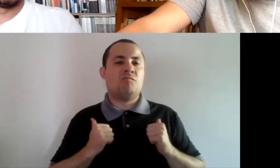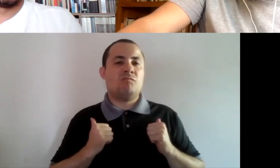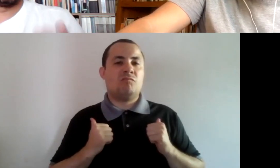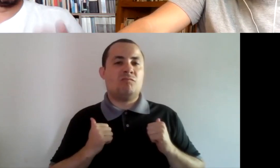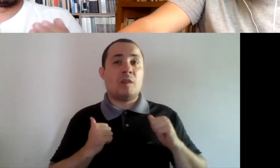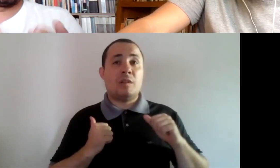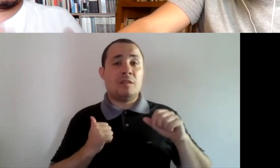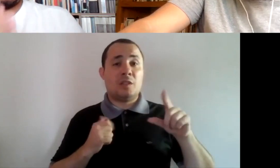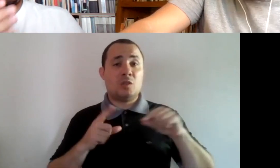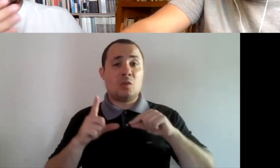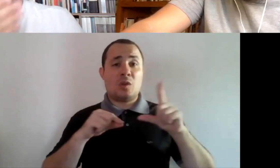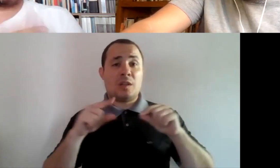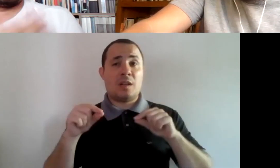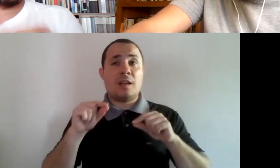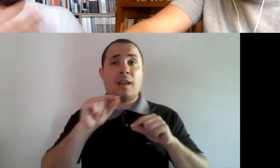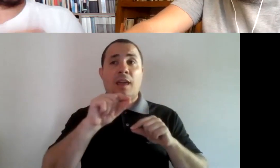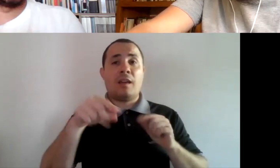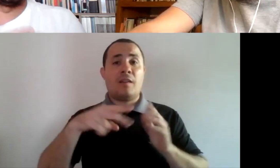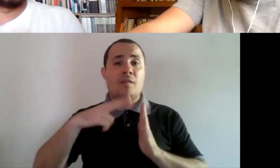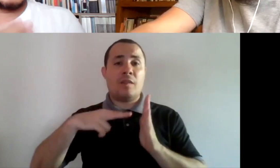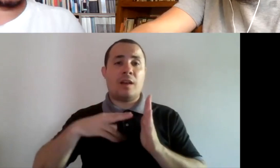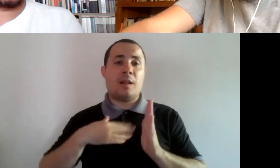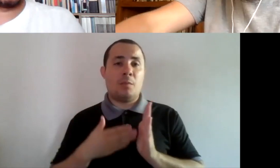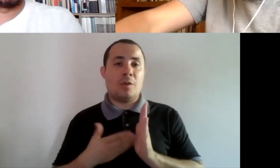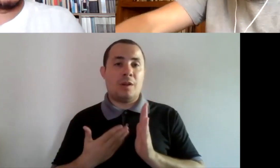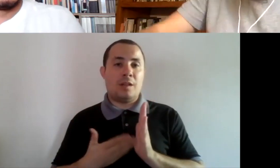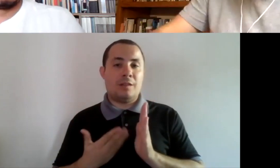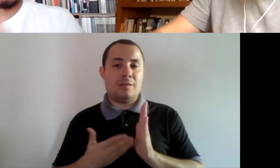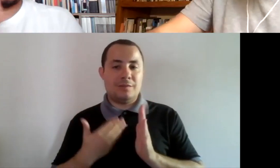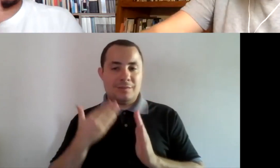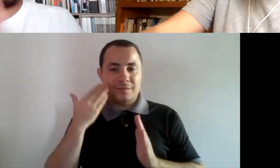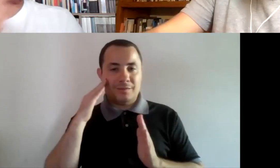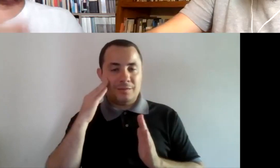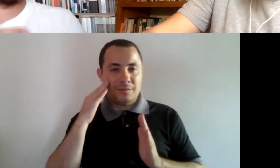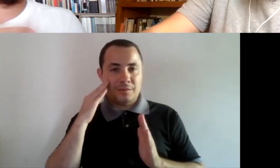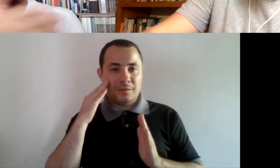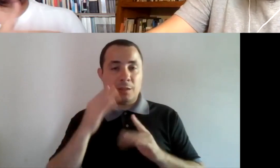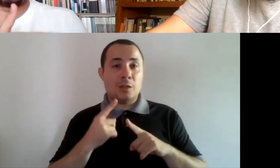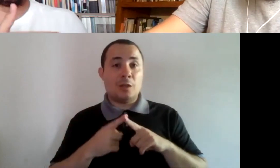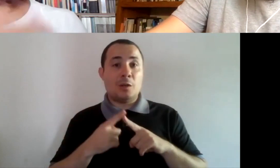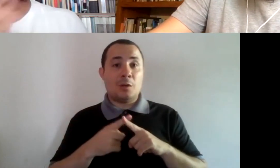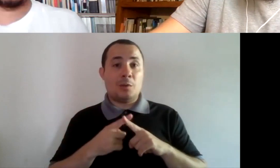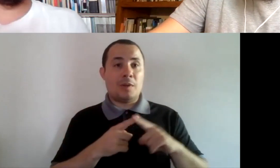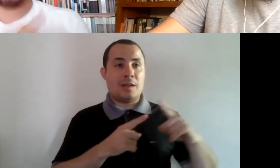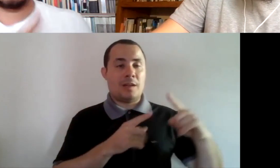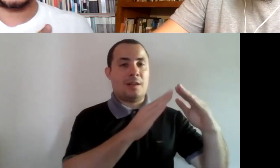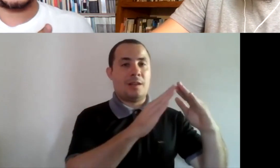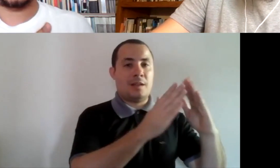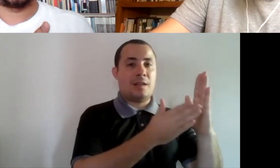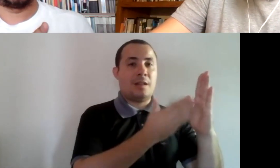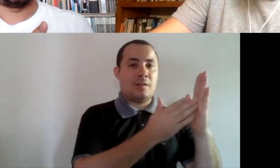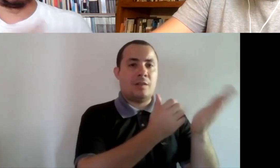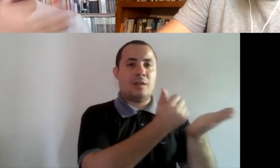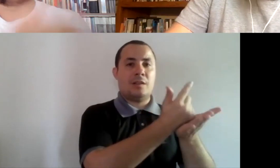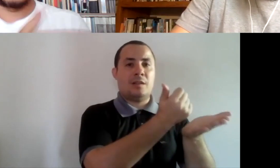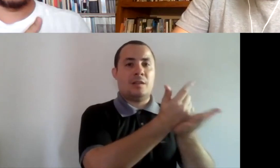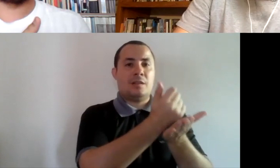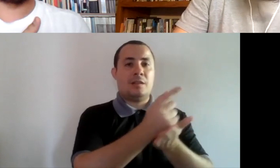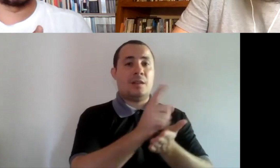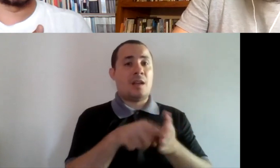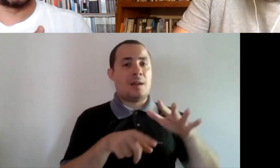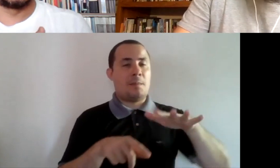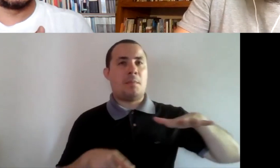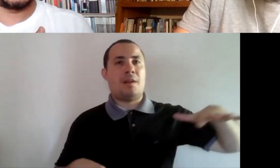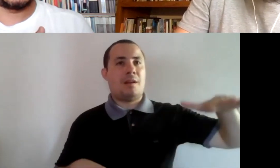razão dessa mediação do mercado, né? Porque quando a biblioteca está comprando livros, também é o mercado, não é